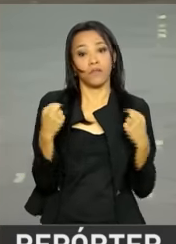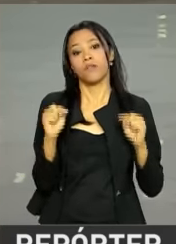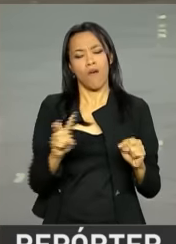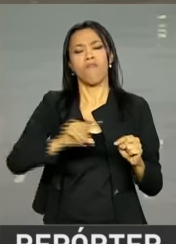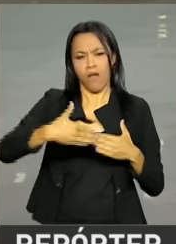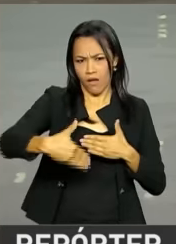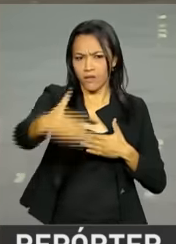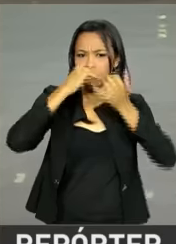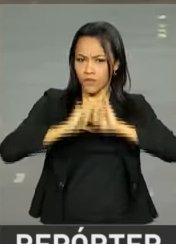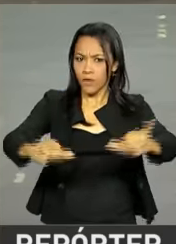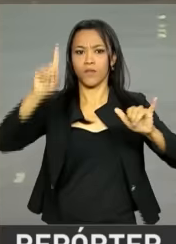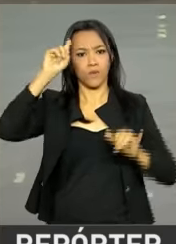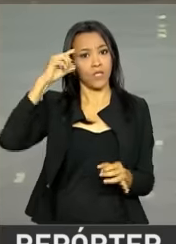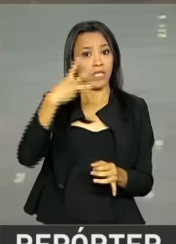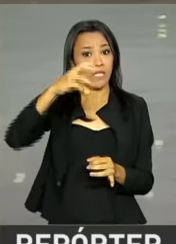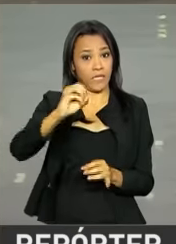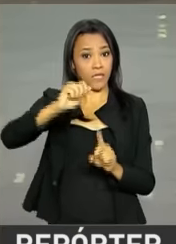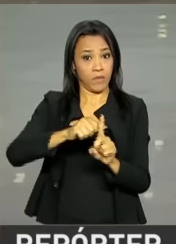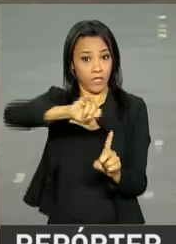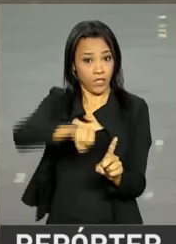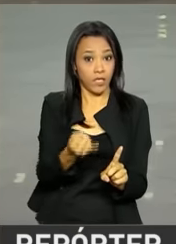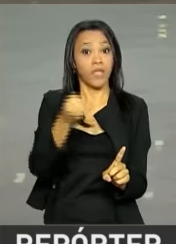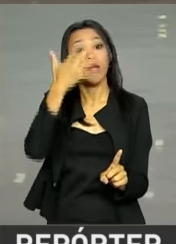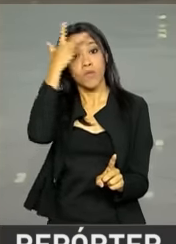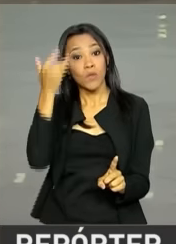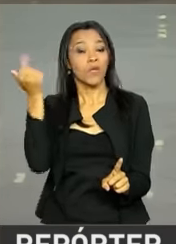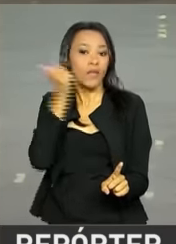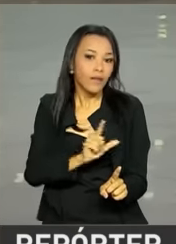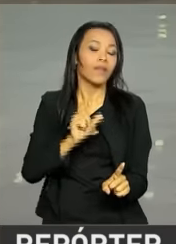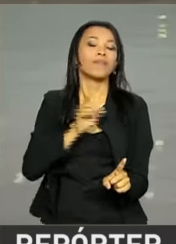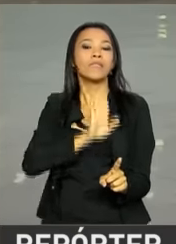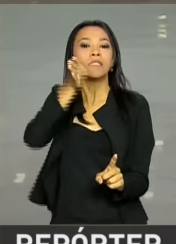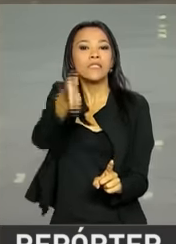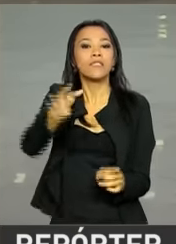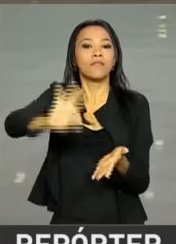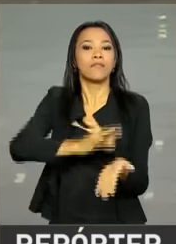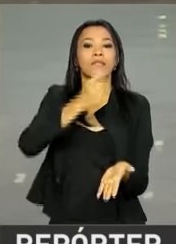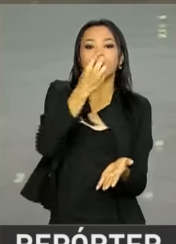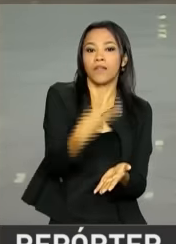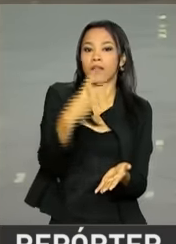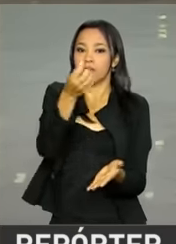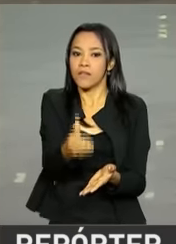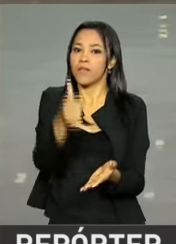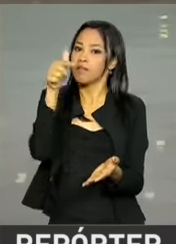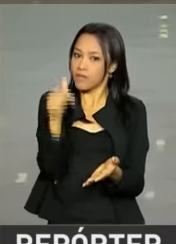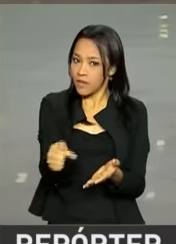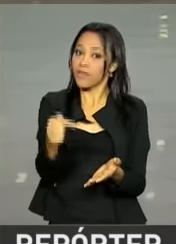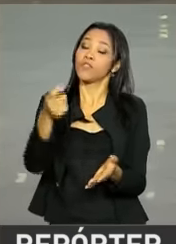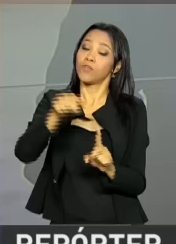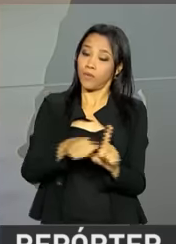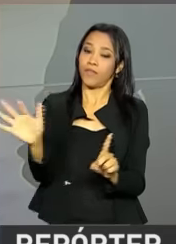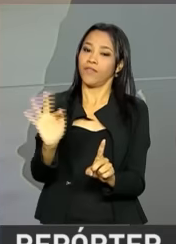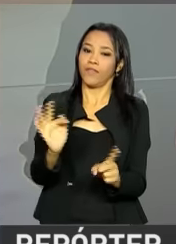divulgado no dia 30 de janeiro e os selecionados deverão fazer a matrícula nos dias 3 6 e 7 de Fevereiro Renata é com